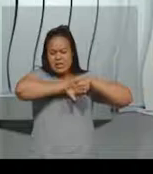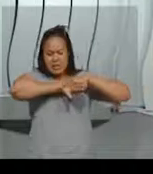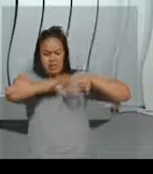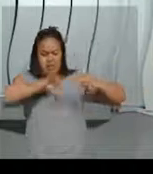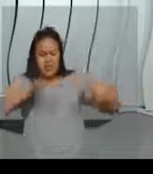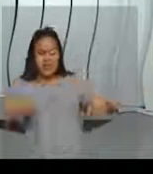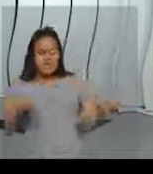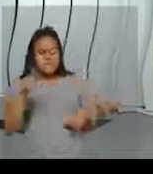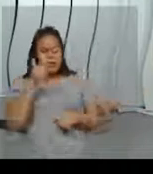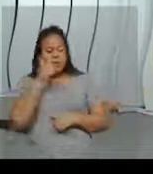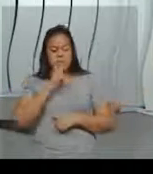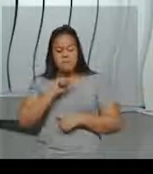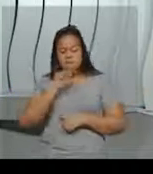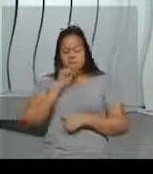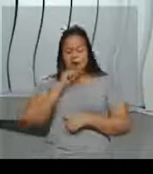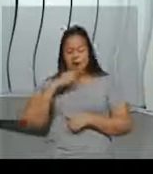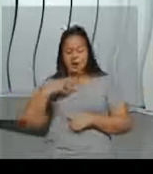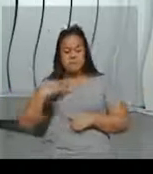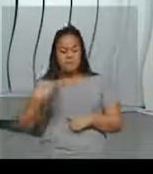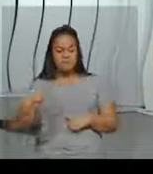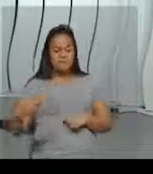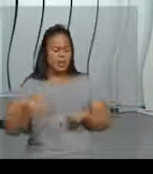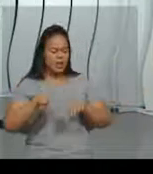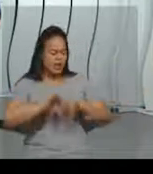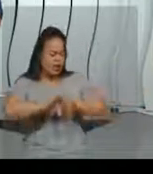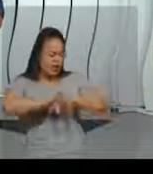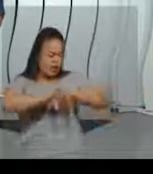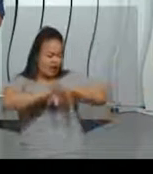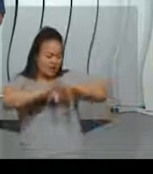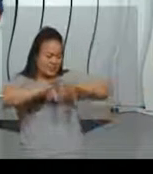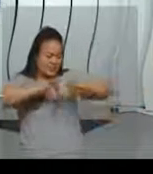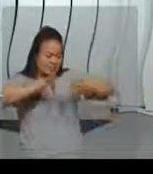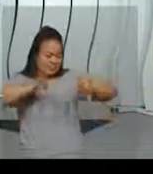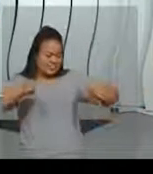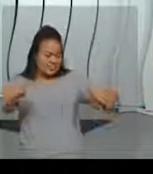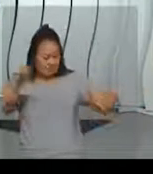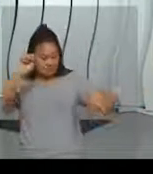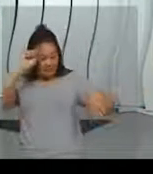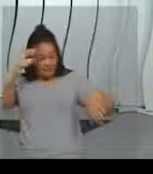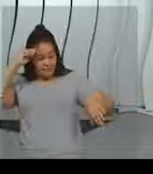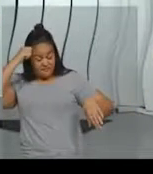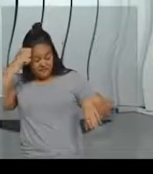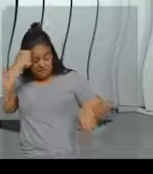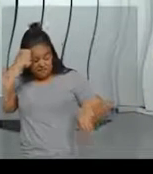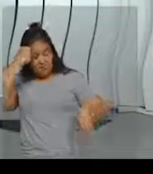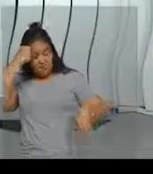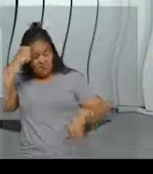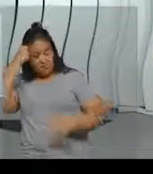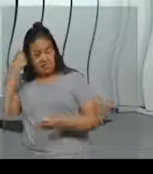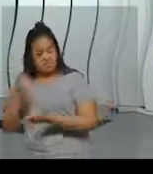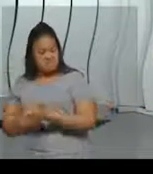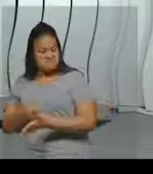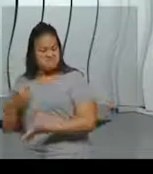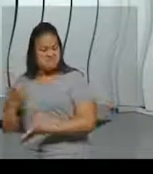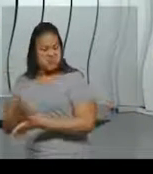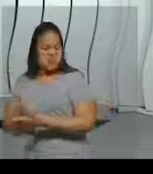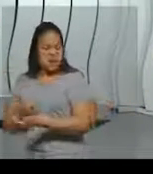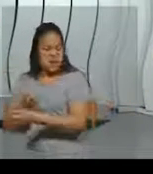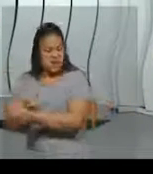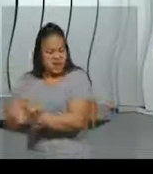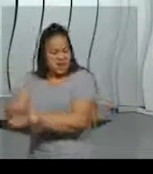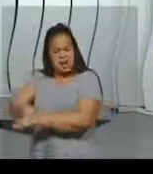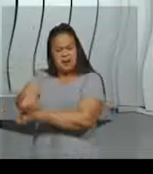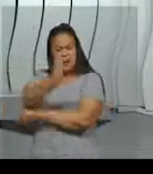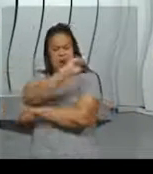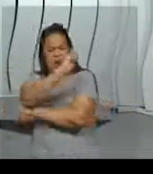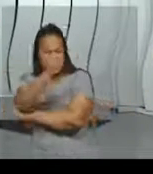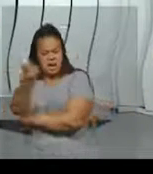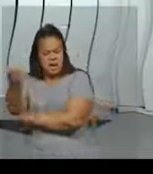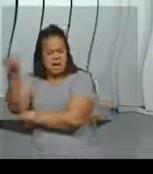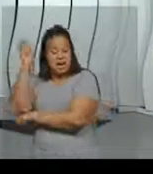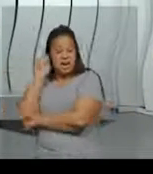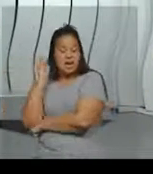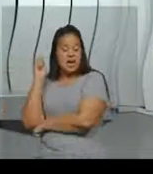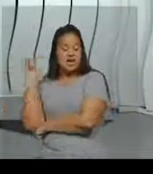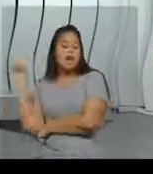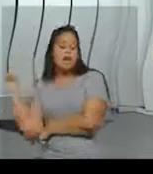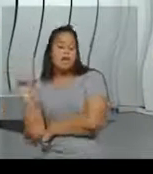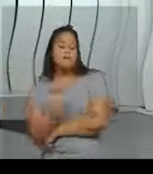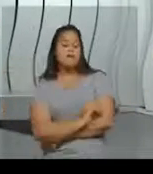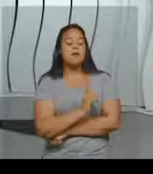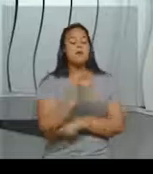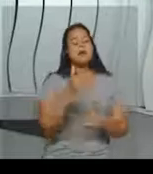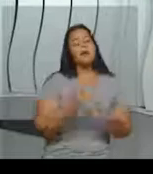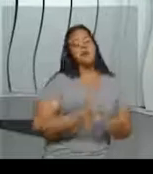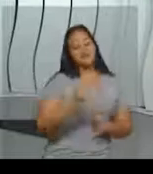causou para as pessoas que saíram da África forçadamente por meio da escravidão e se localizaram aqui no